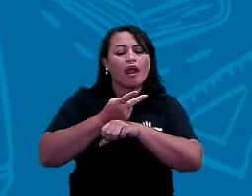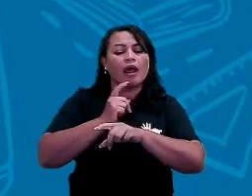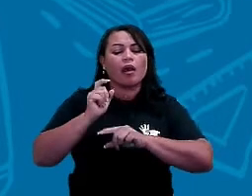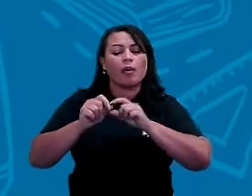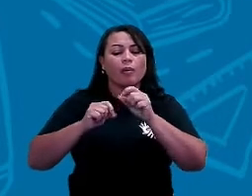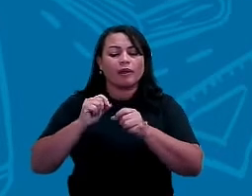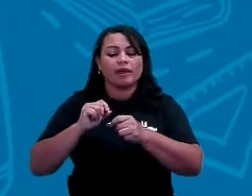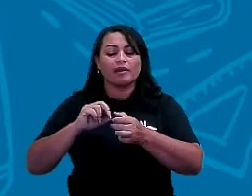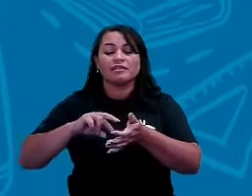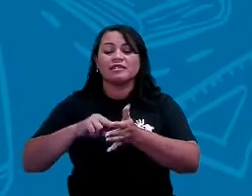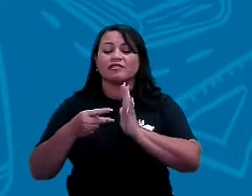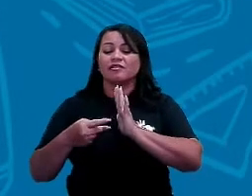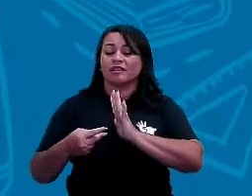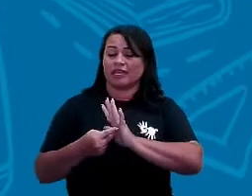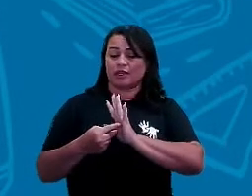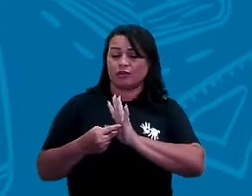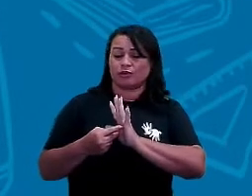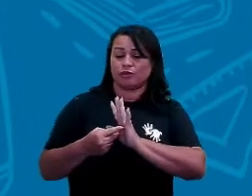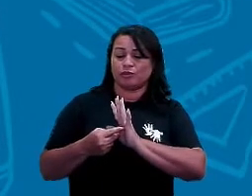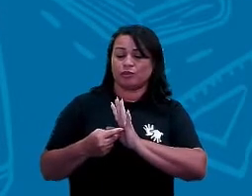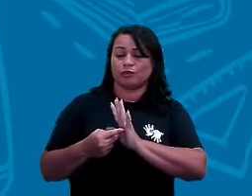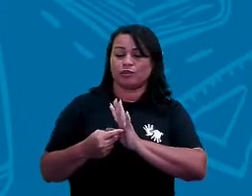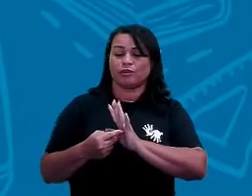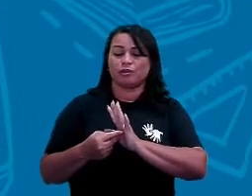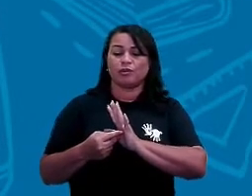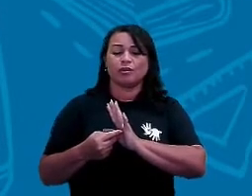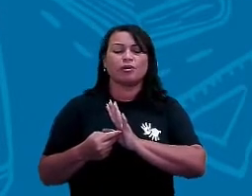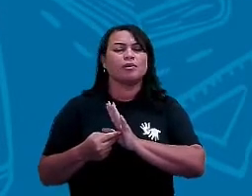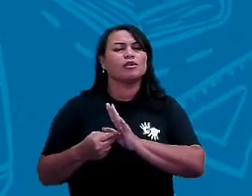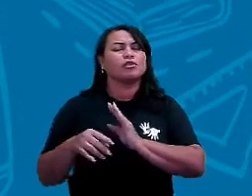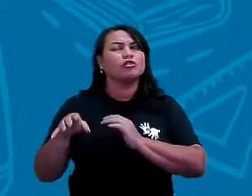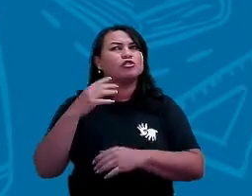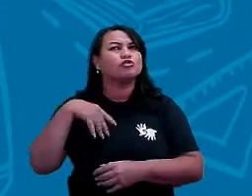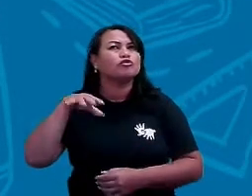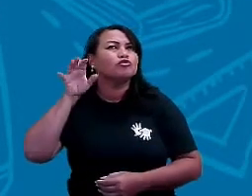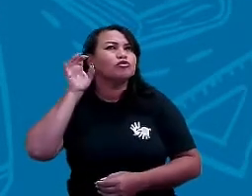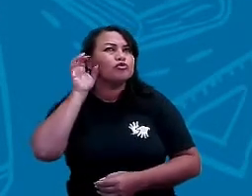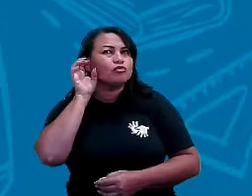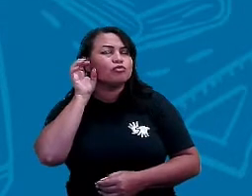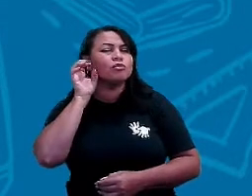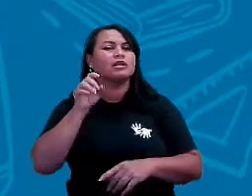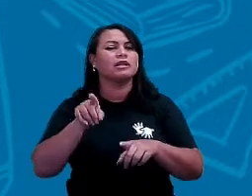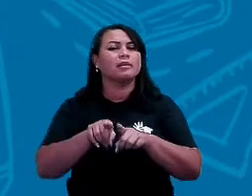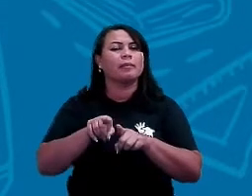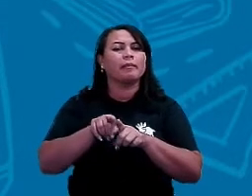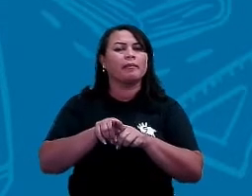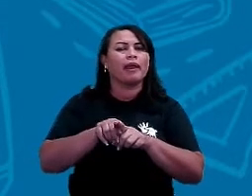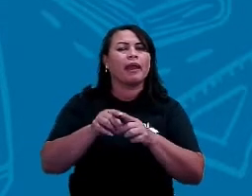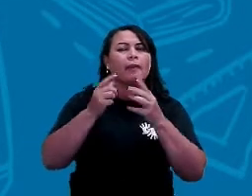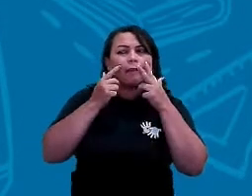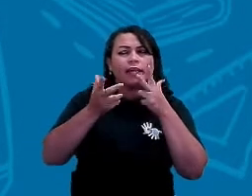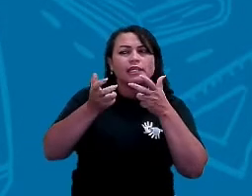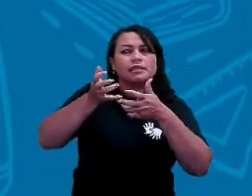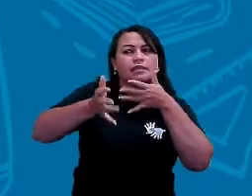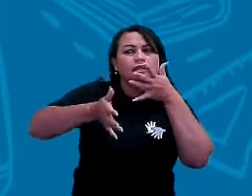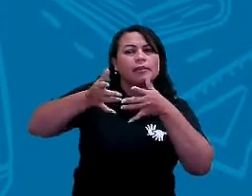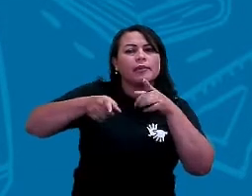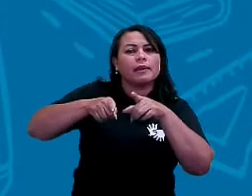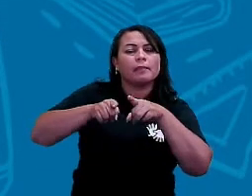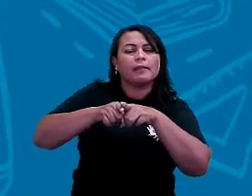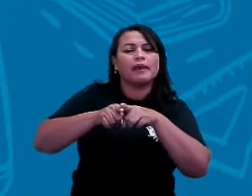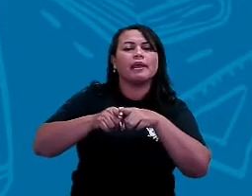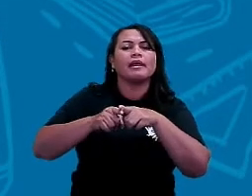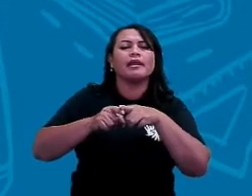as nuances, né? O que é que está falando? Escuta direitinho, tá certo? Perceba que nas palavras ele